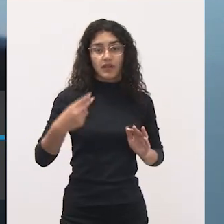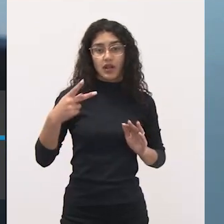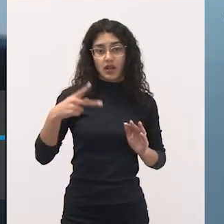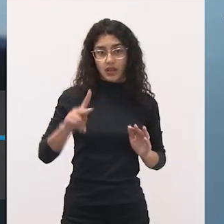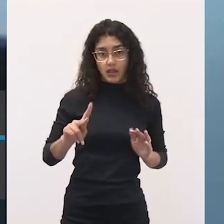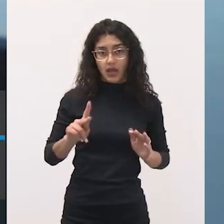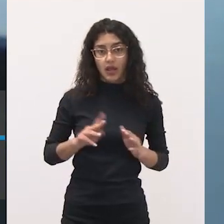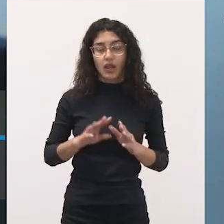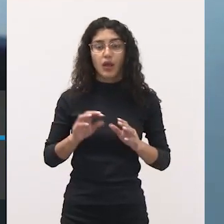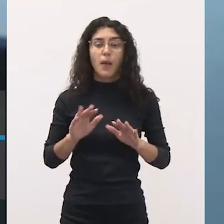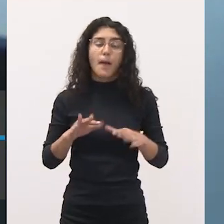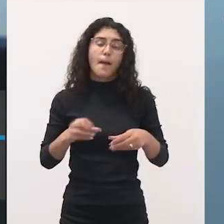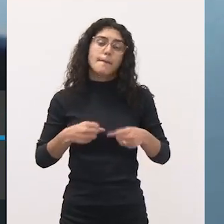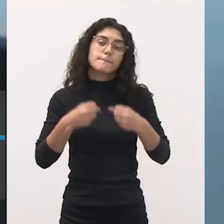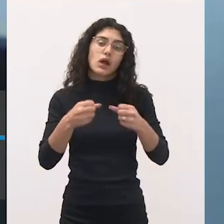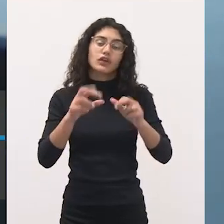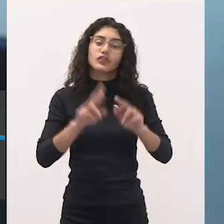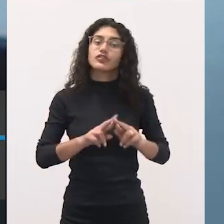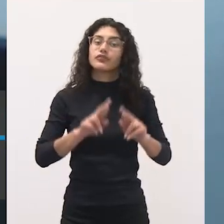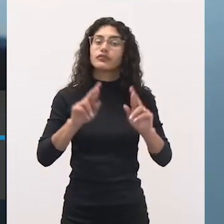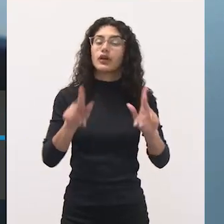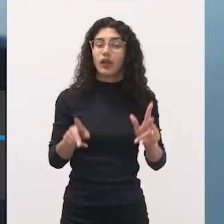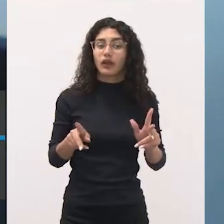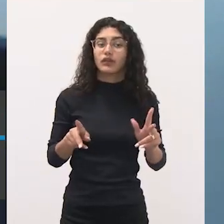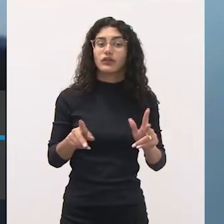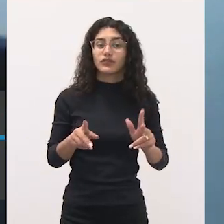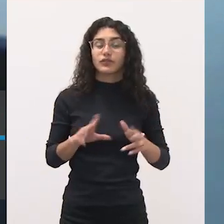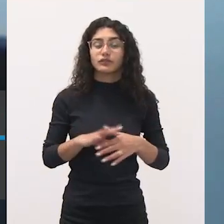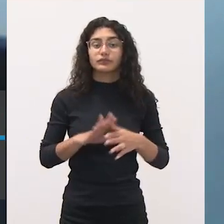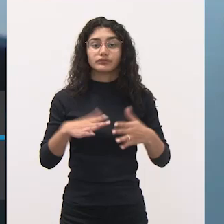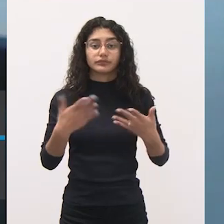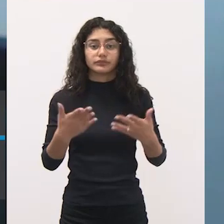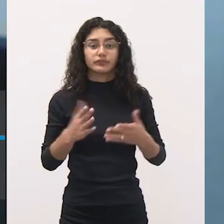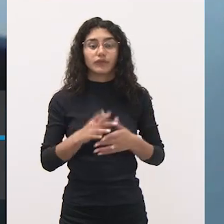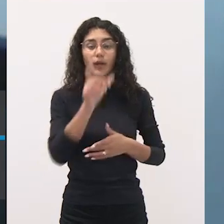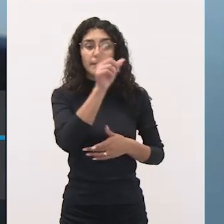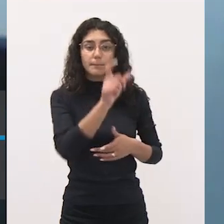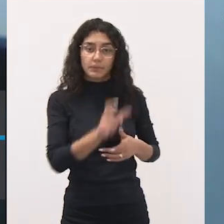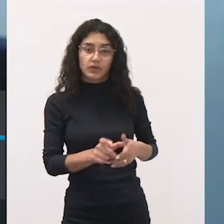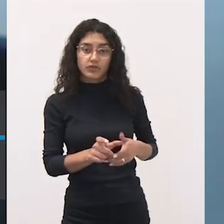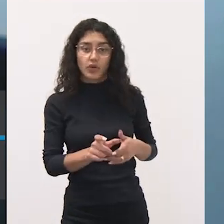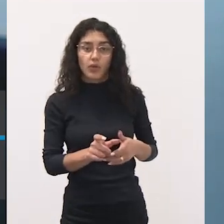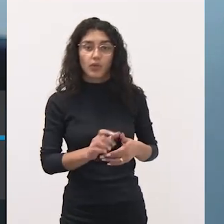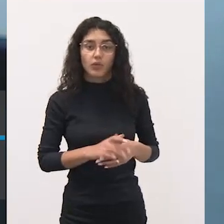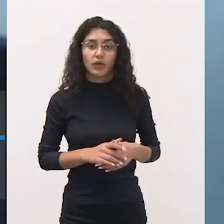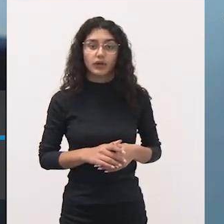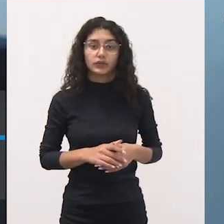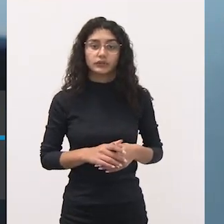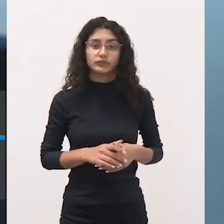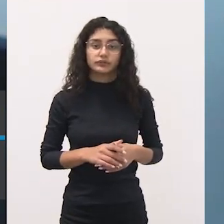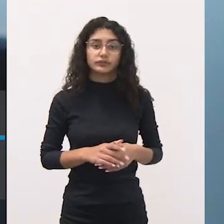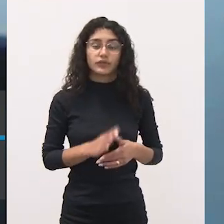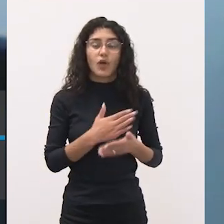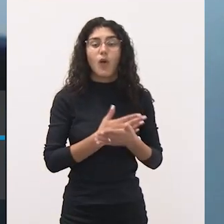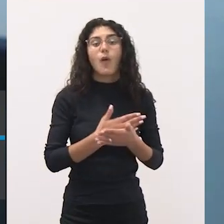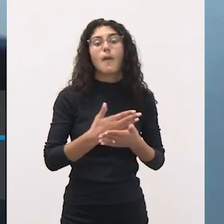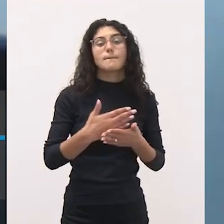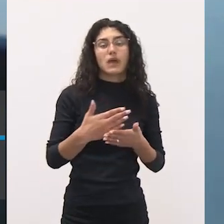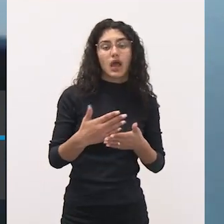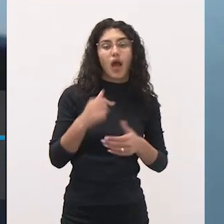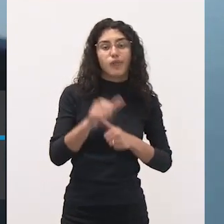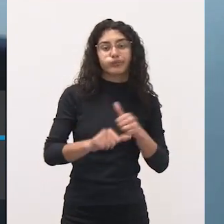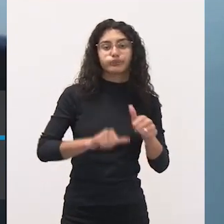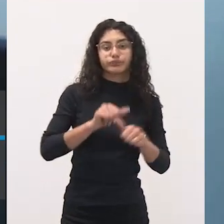sexualidade pode ser diferente do que aquela pessoa que passa a ser uma pessoa com deficiência.